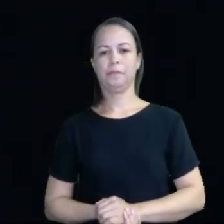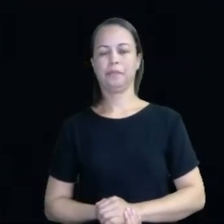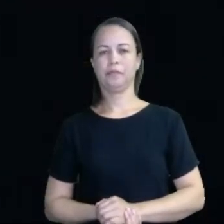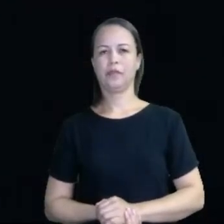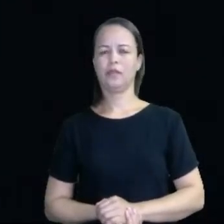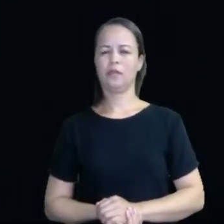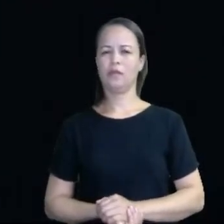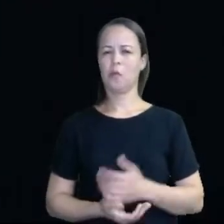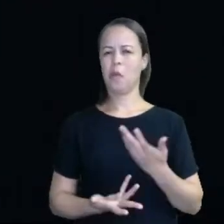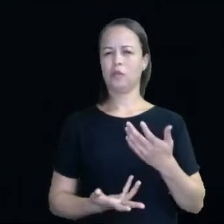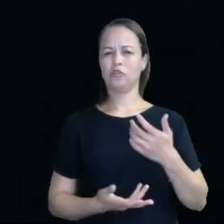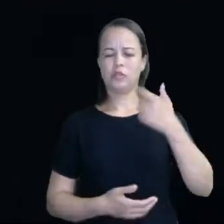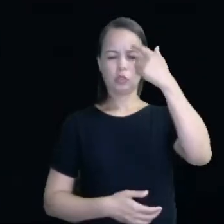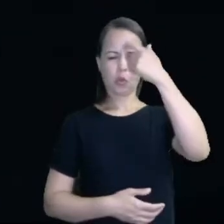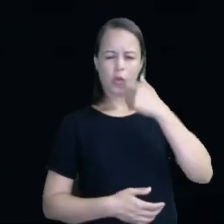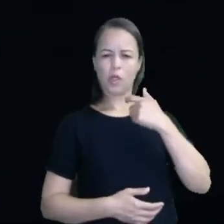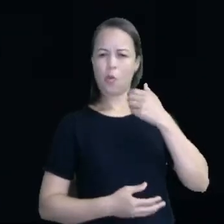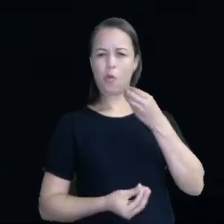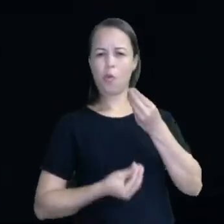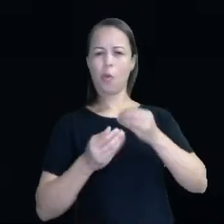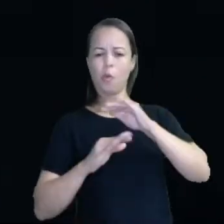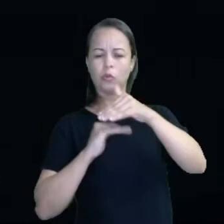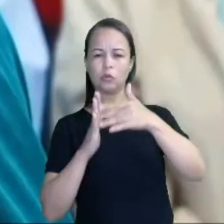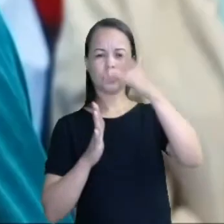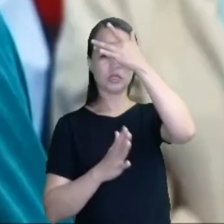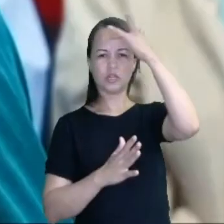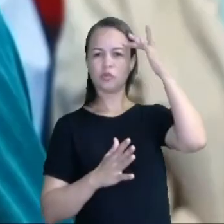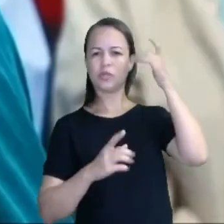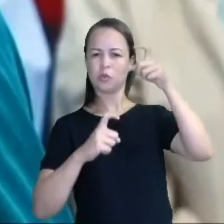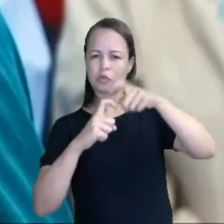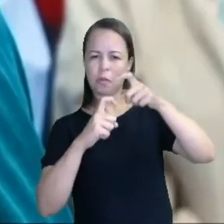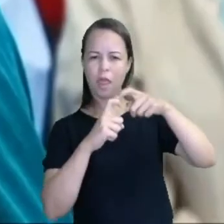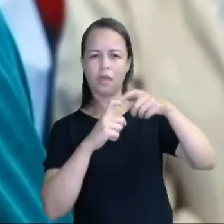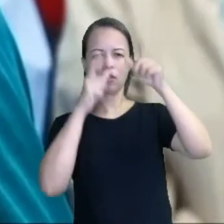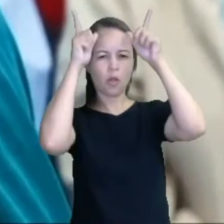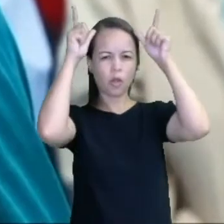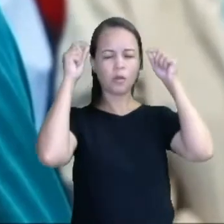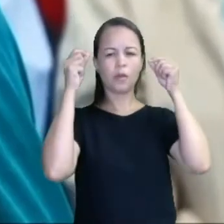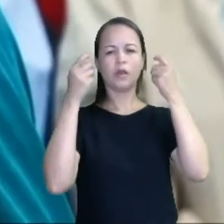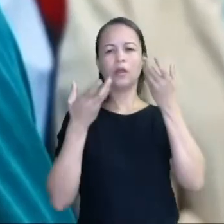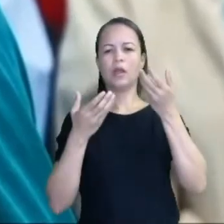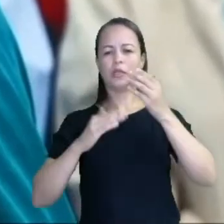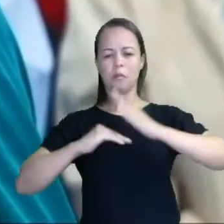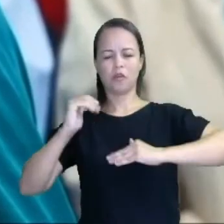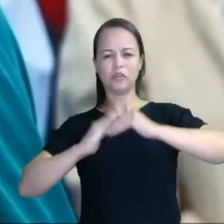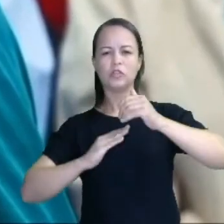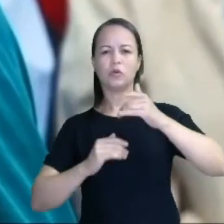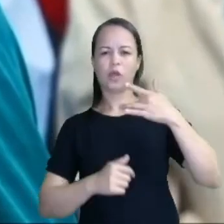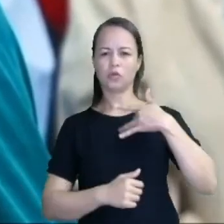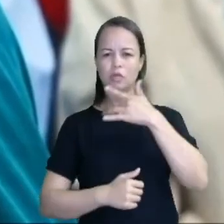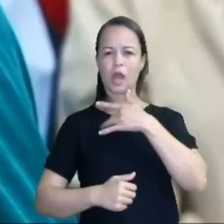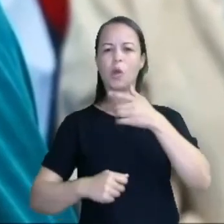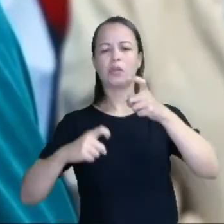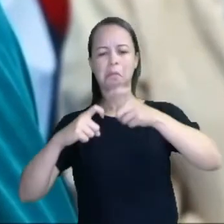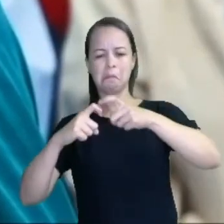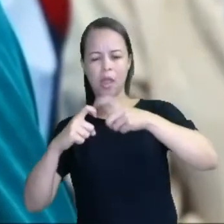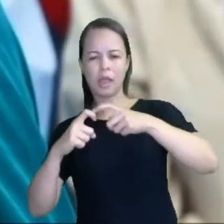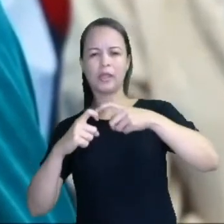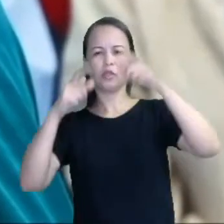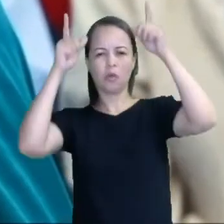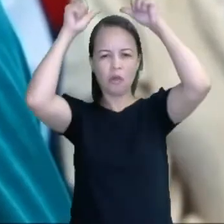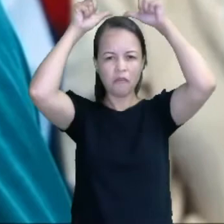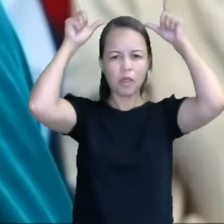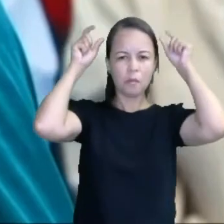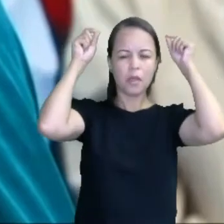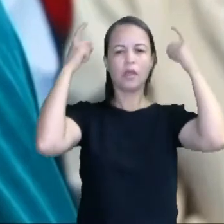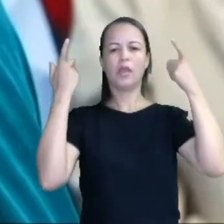Eu acho que não só eu, como todos que estamos atuando aí, antes de tudo a gente, além de profissional de saúde, a gente é médico, a gente é um enfermeiro, a